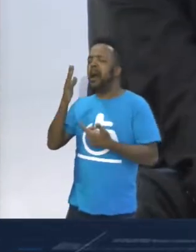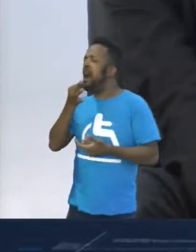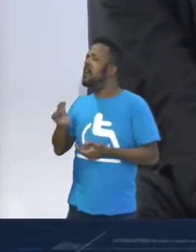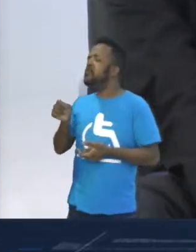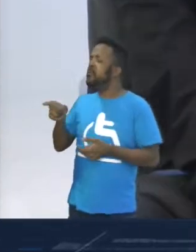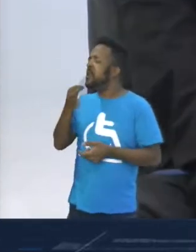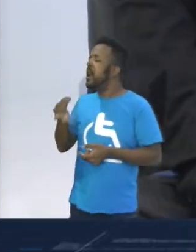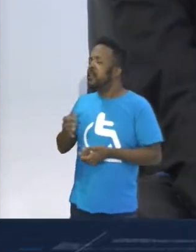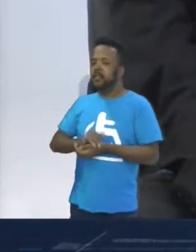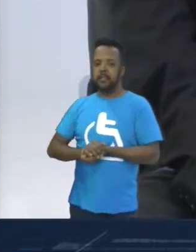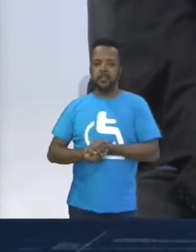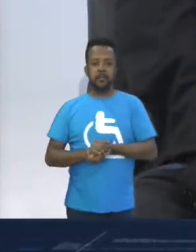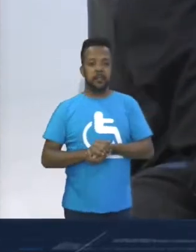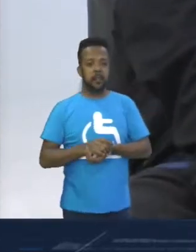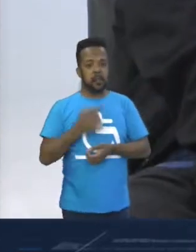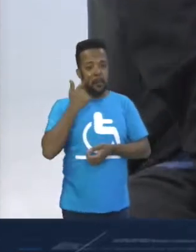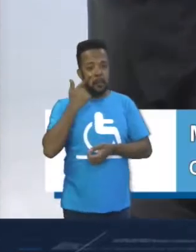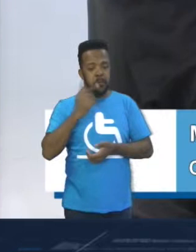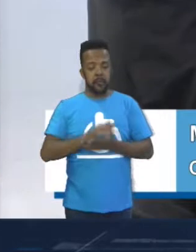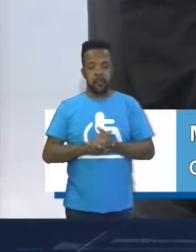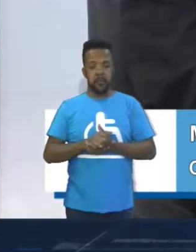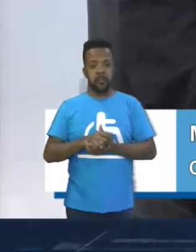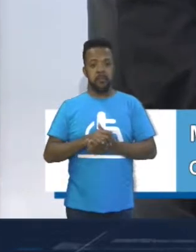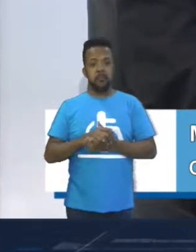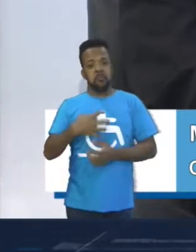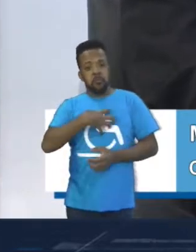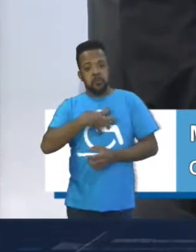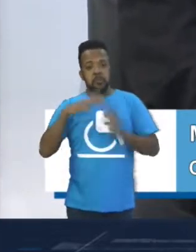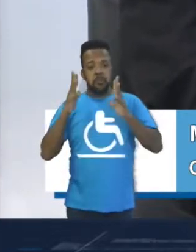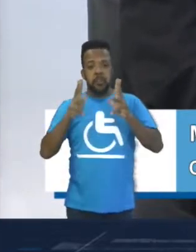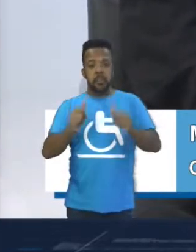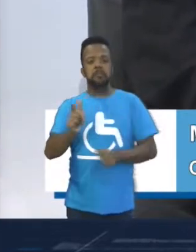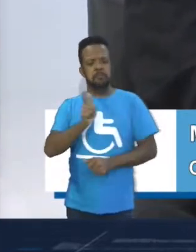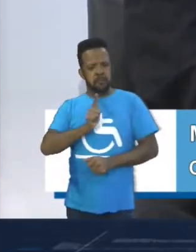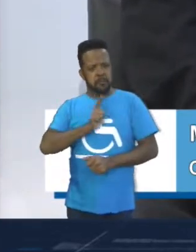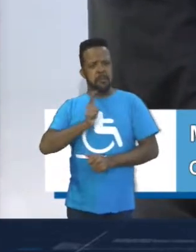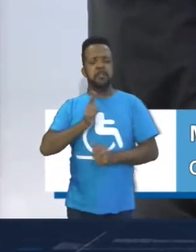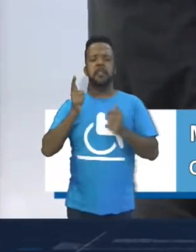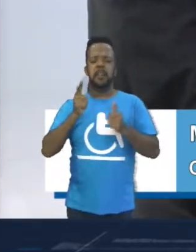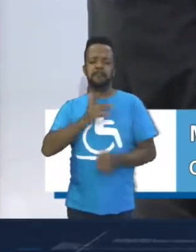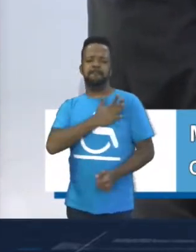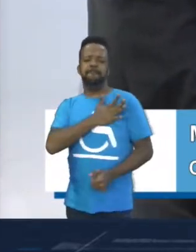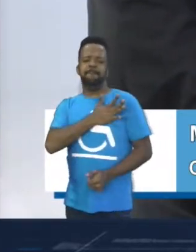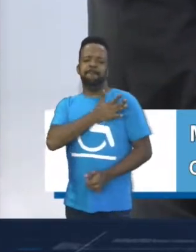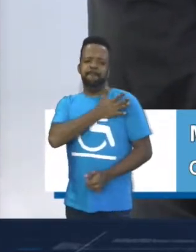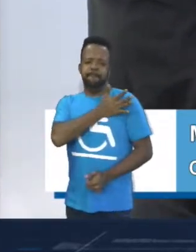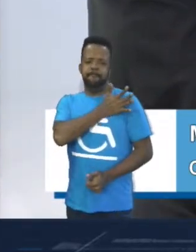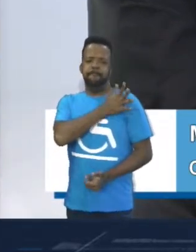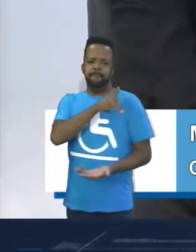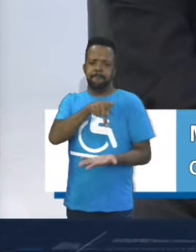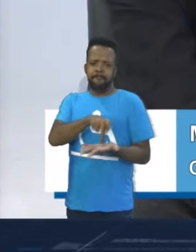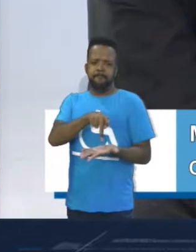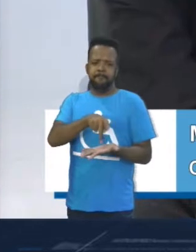vejo numa forma geral que existe preconceito